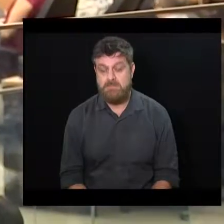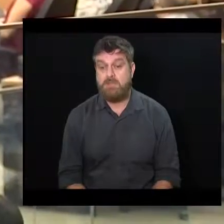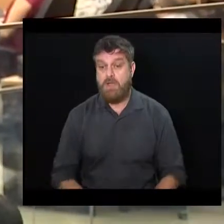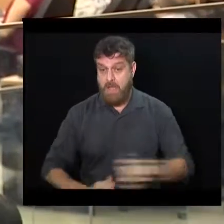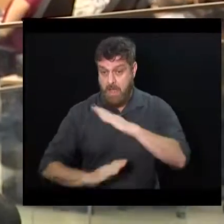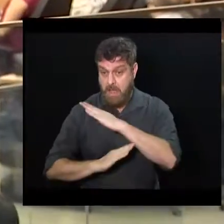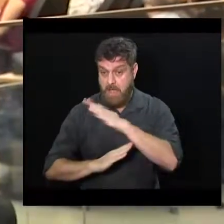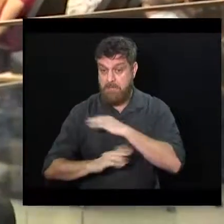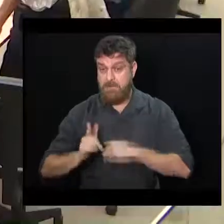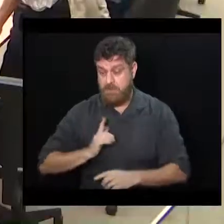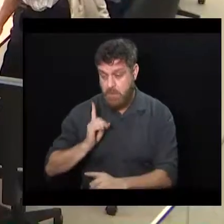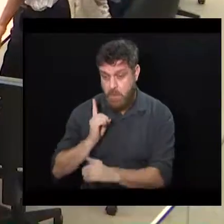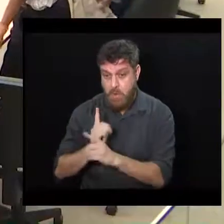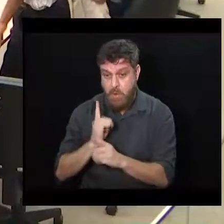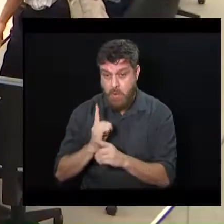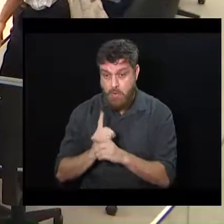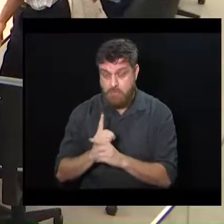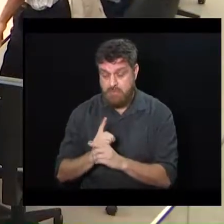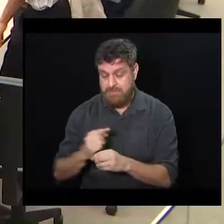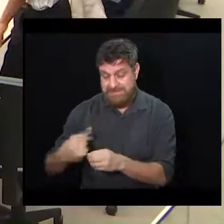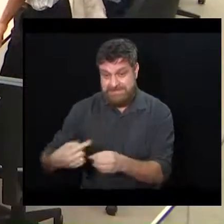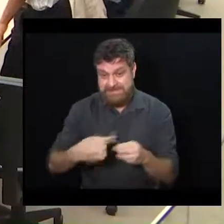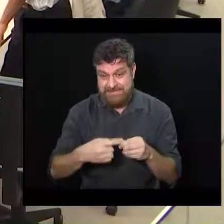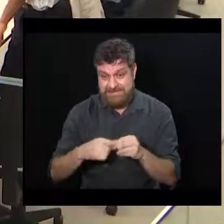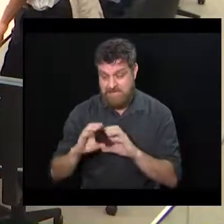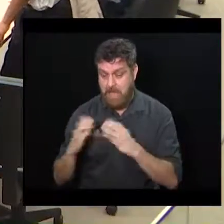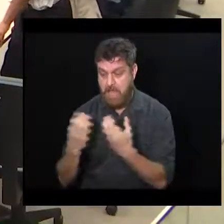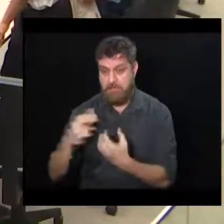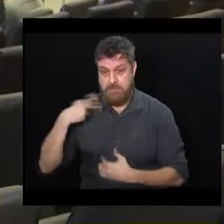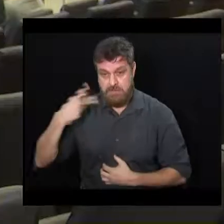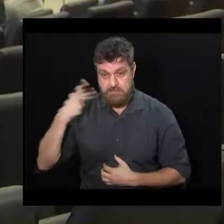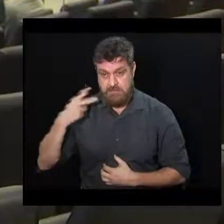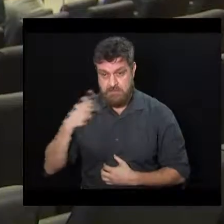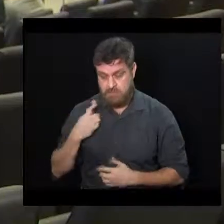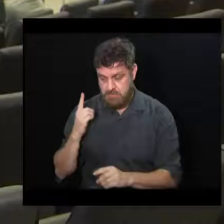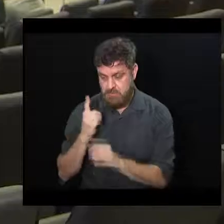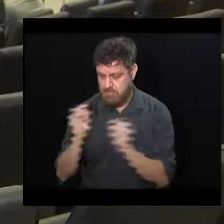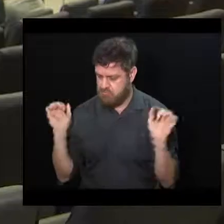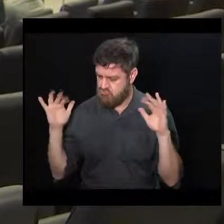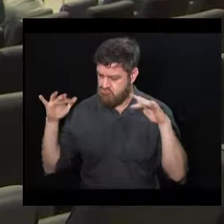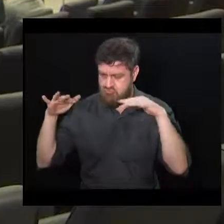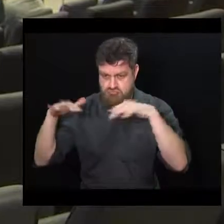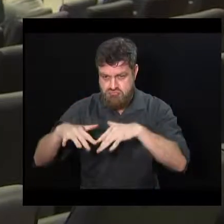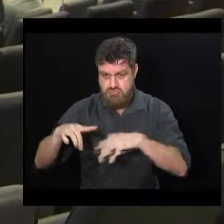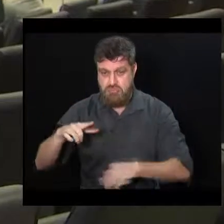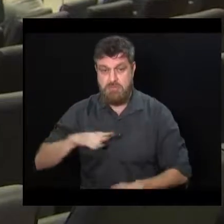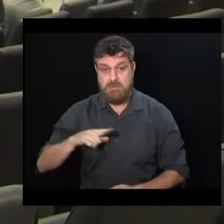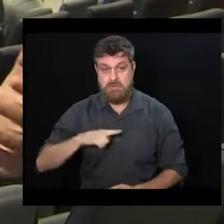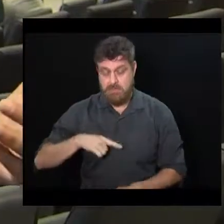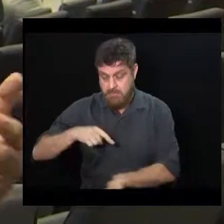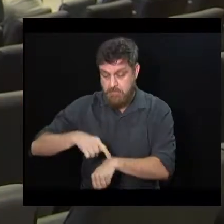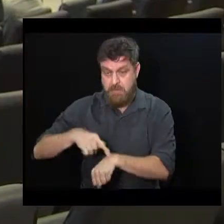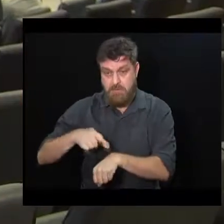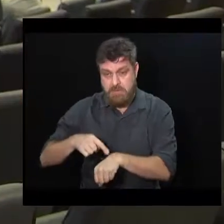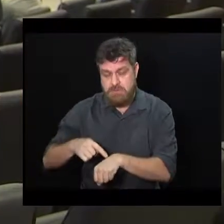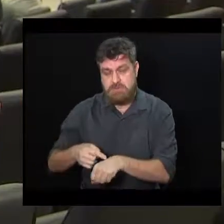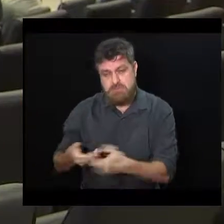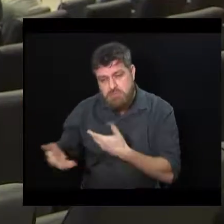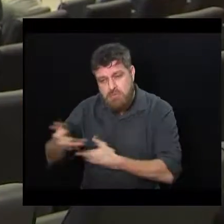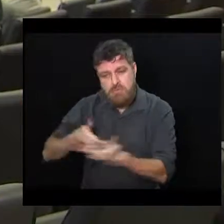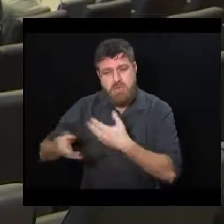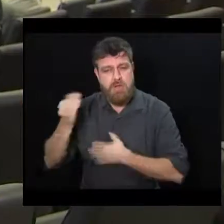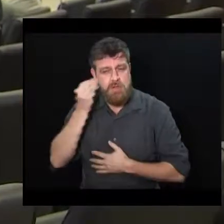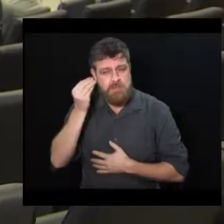Câmara sedia encontro das escolas paulistas do Legislativo. É um momento também de atualização, de troca